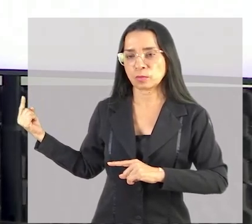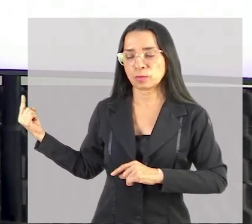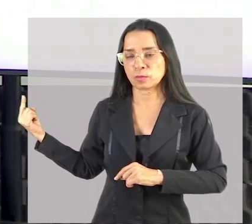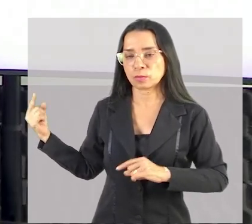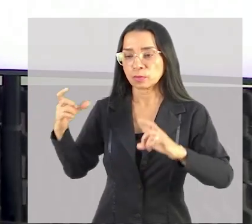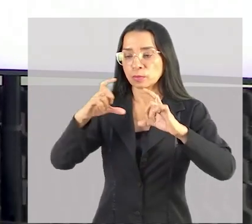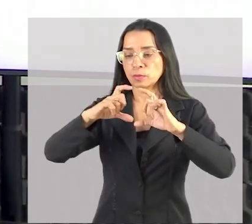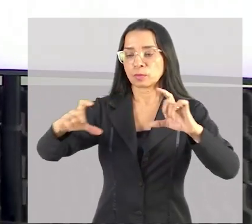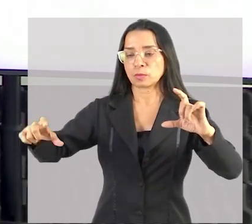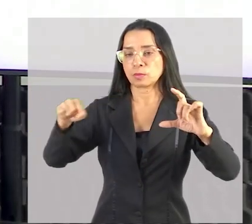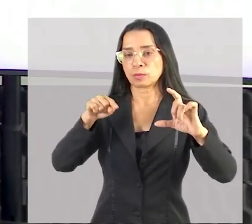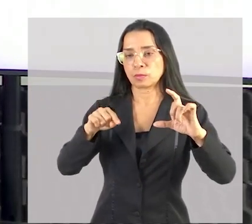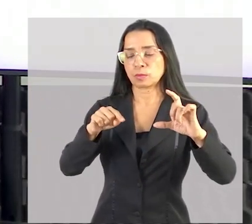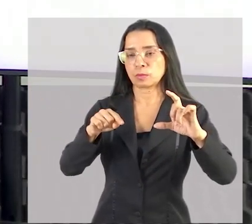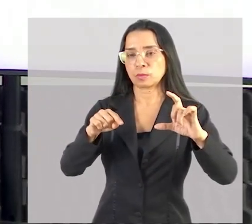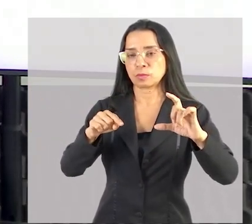distribuição